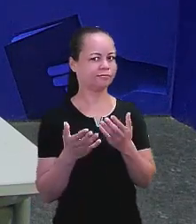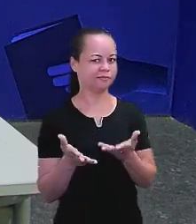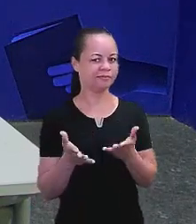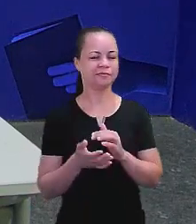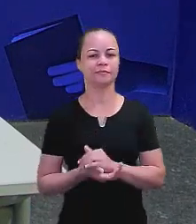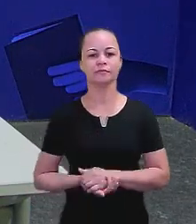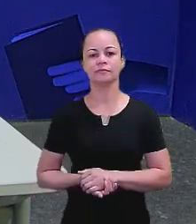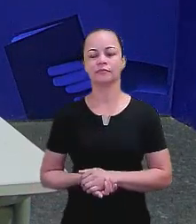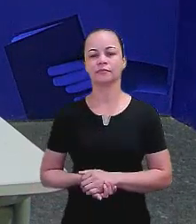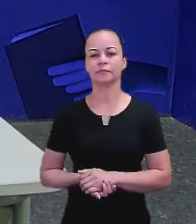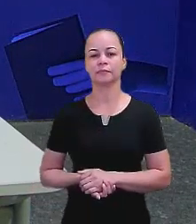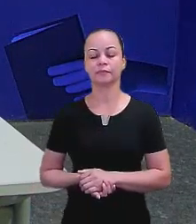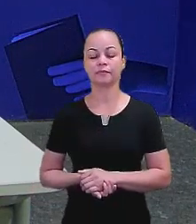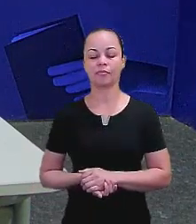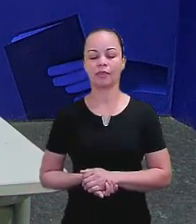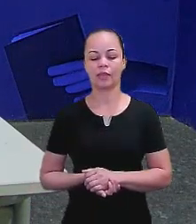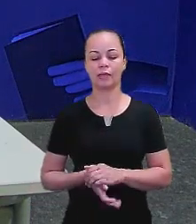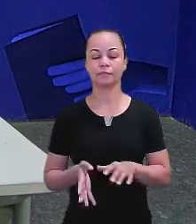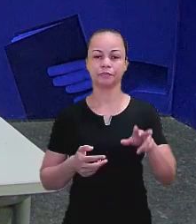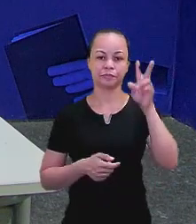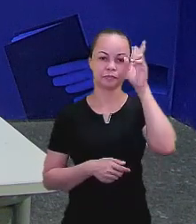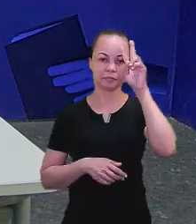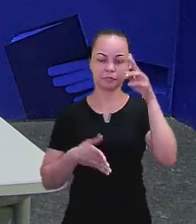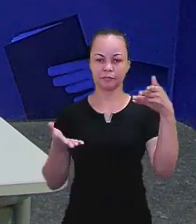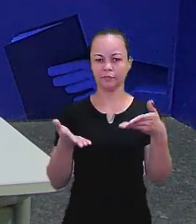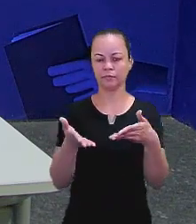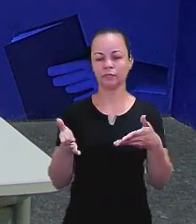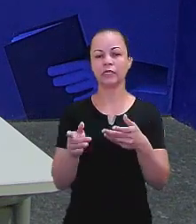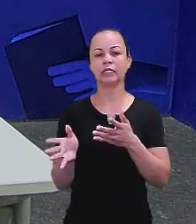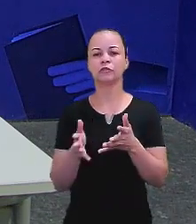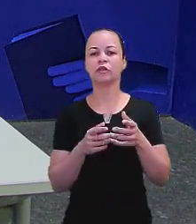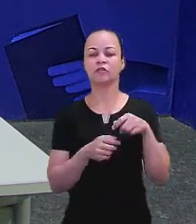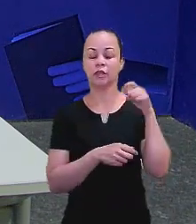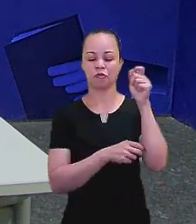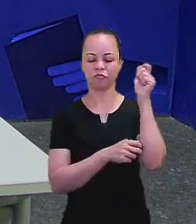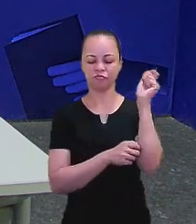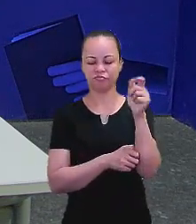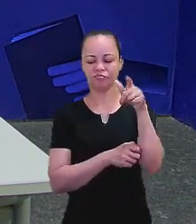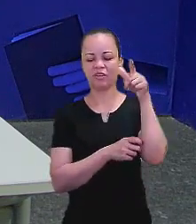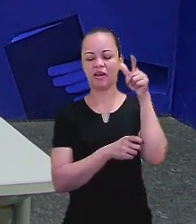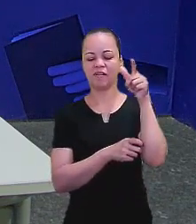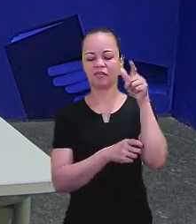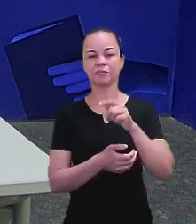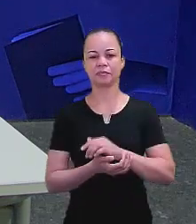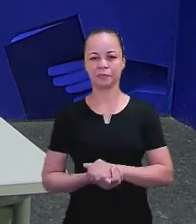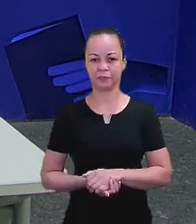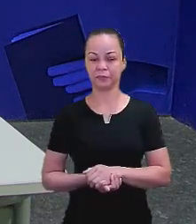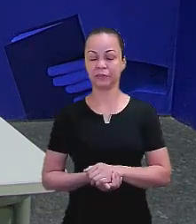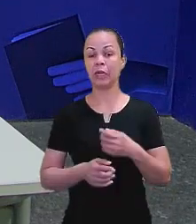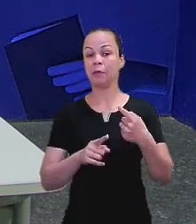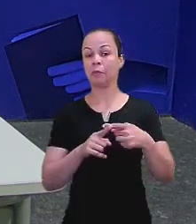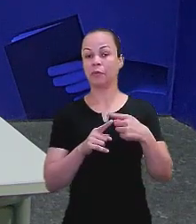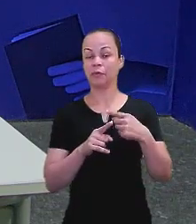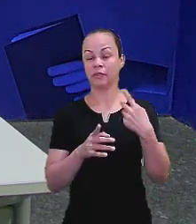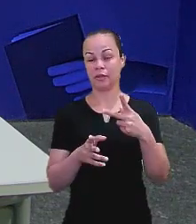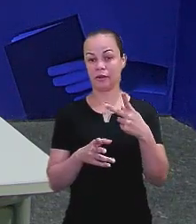vamos lá. A história de hoje tem tudo a ver com varinha de condão, porque ela fala